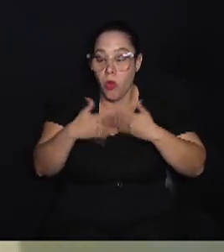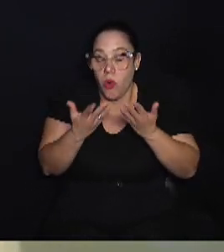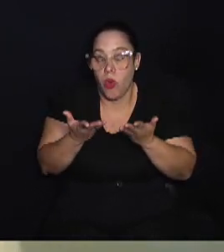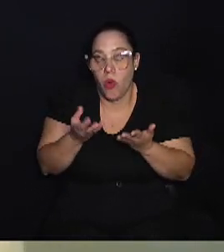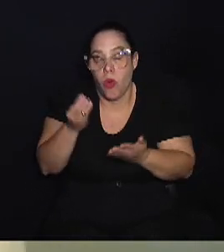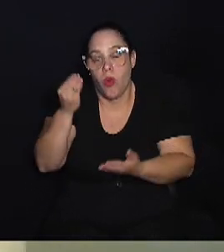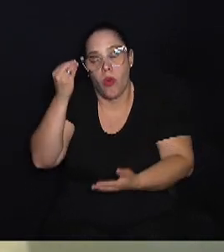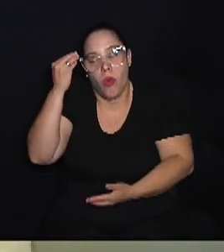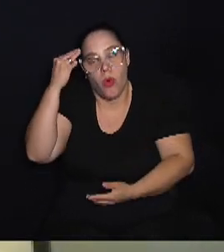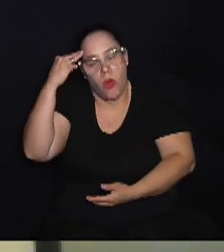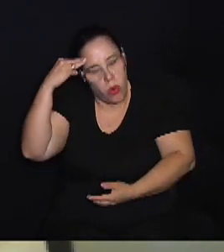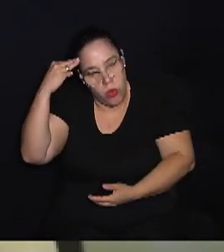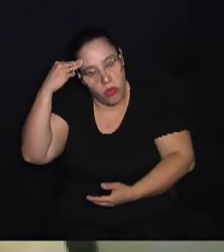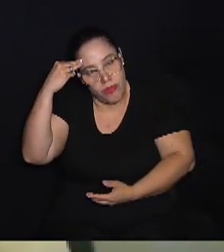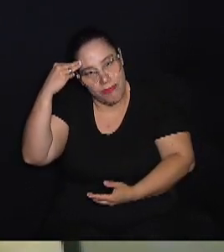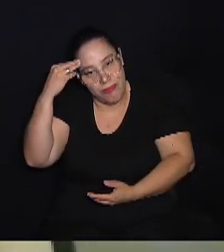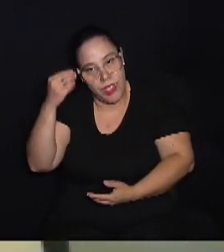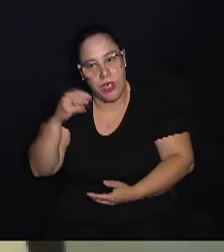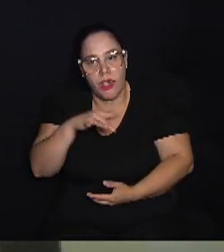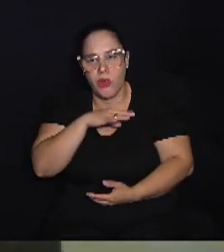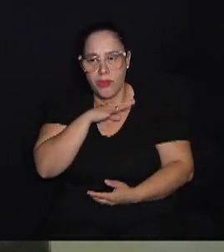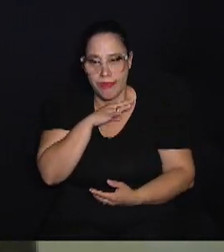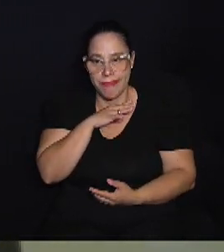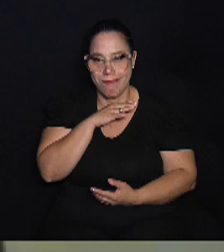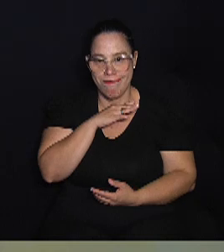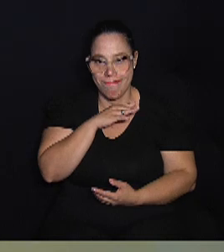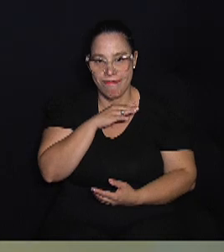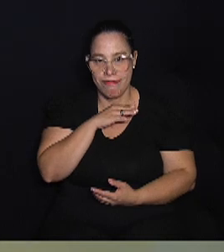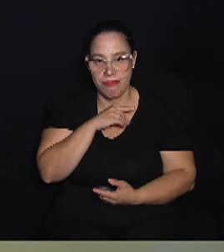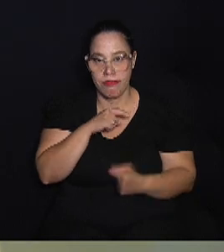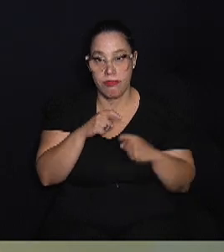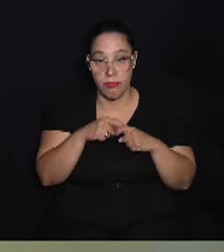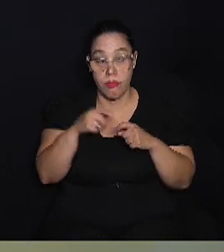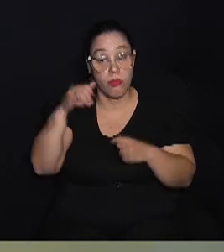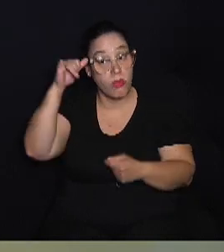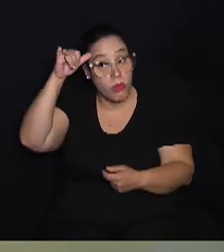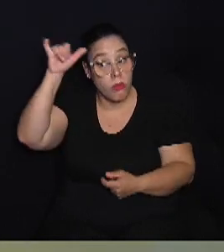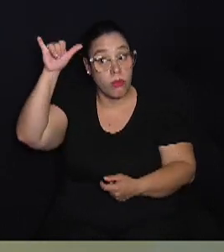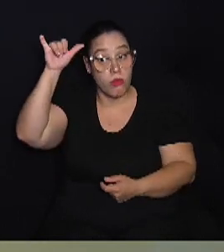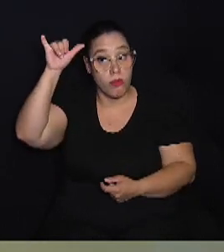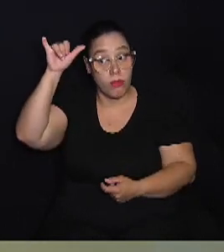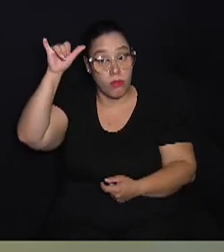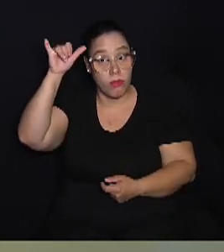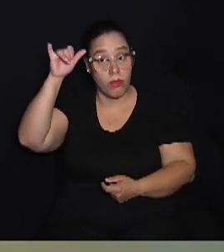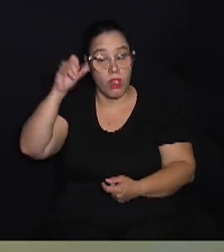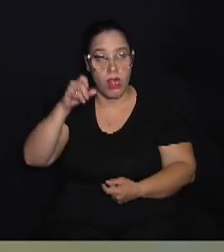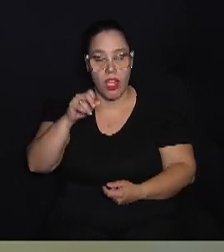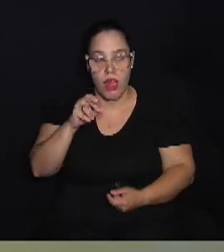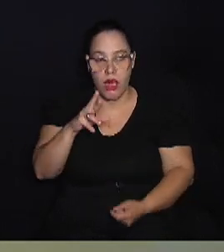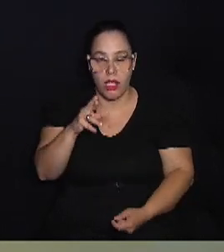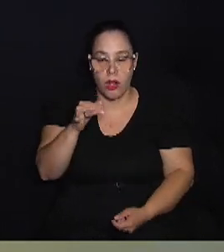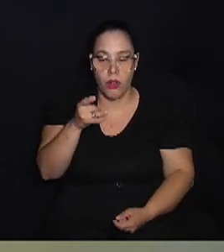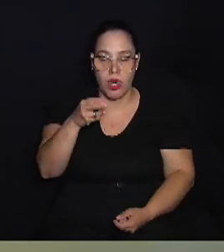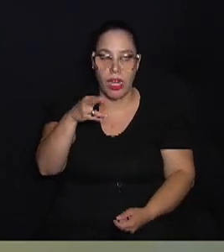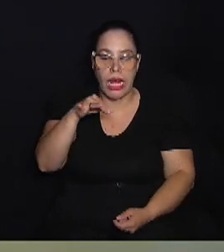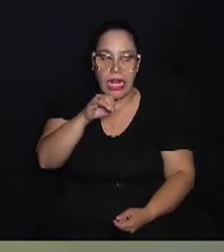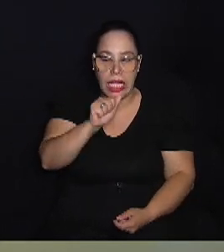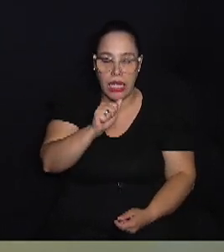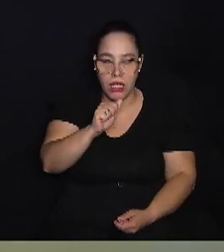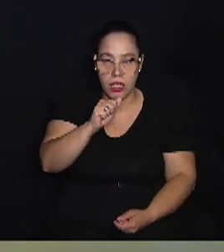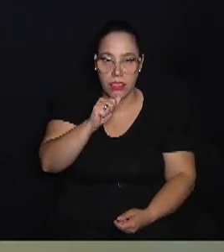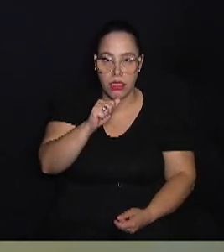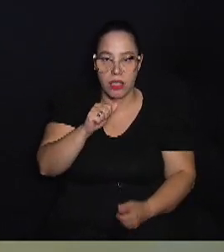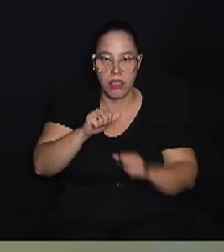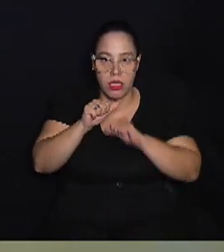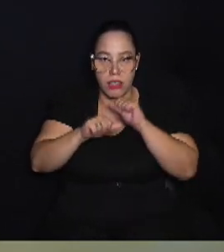que memórias estão comprometidas. Isso é que eu faço no paciente mais precoce, tá? E uma ressonância magnética, porque algumas alterações, por